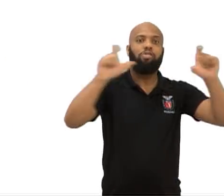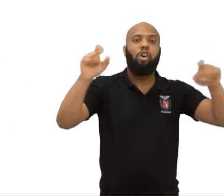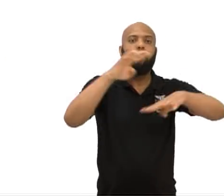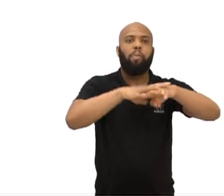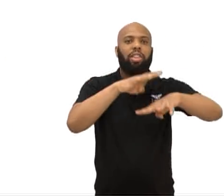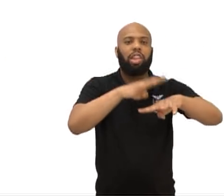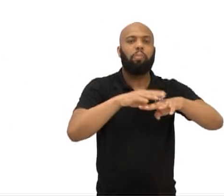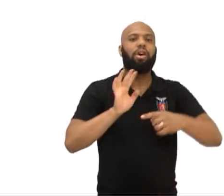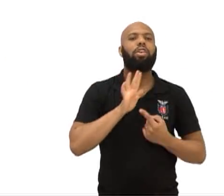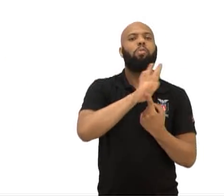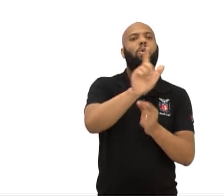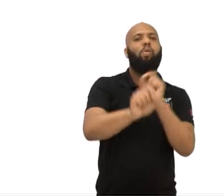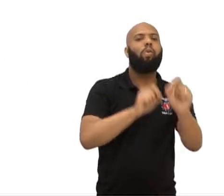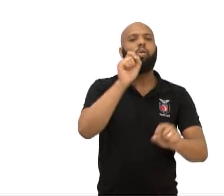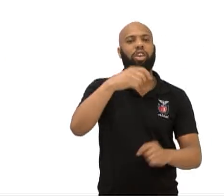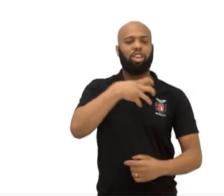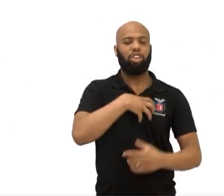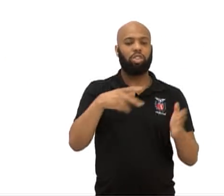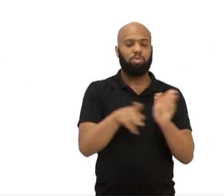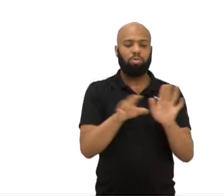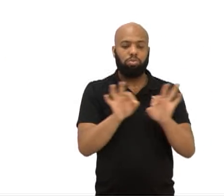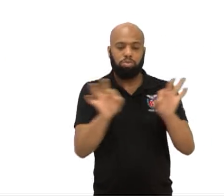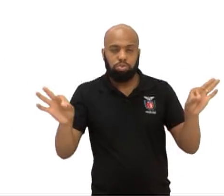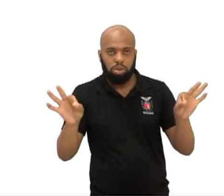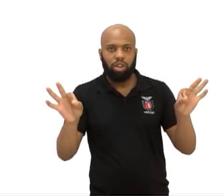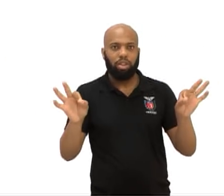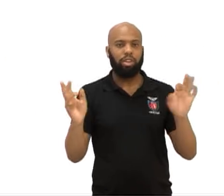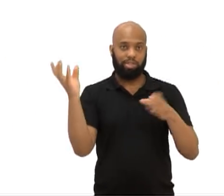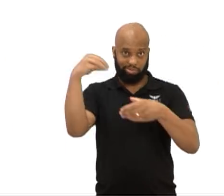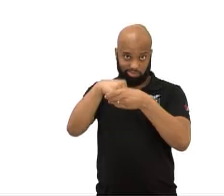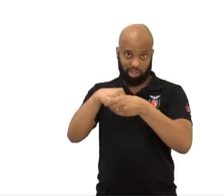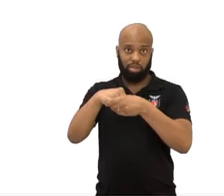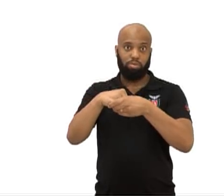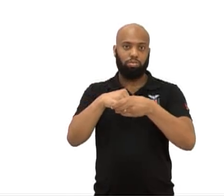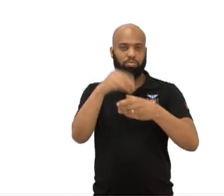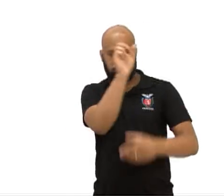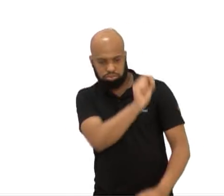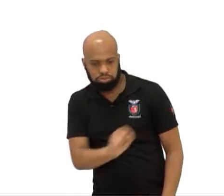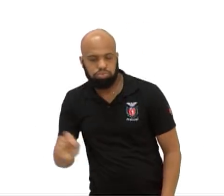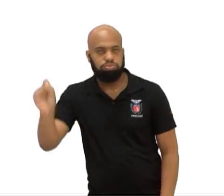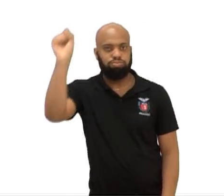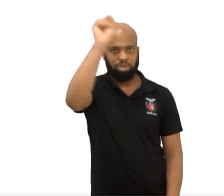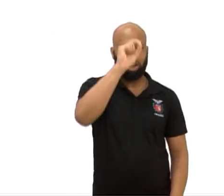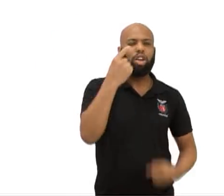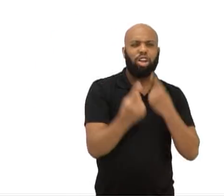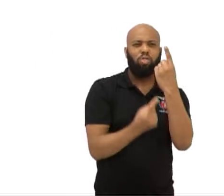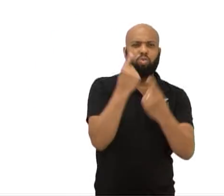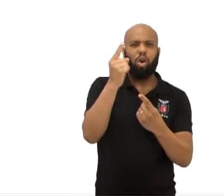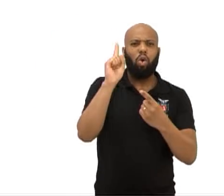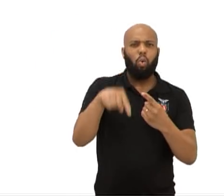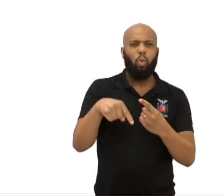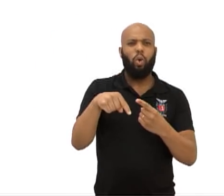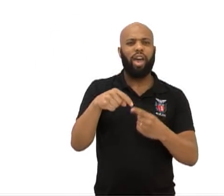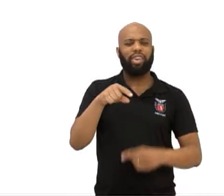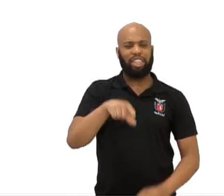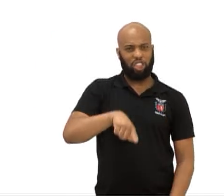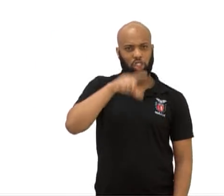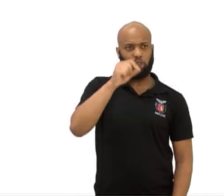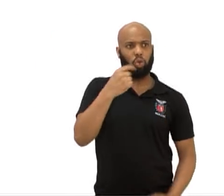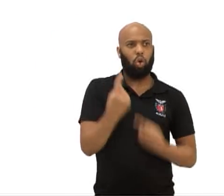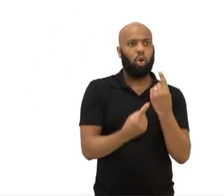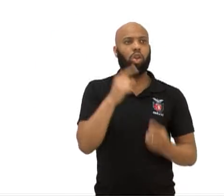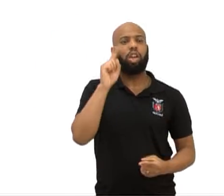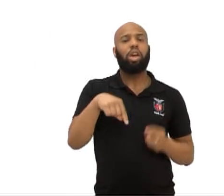algébricas representam a medida dos segmentos da circunferência. Qual é a expressão que representa